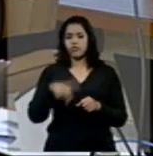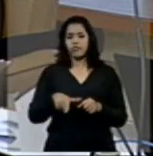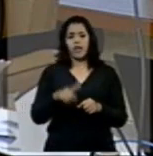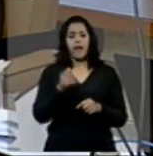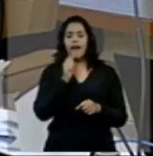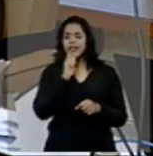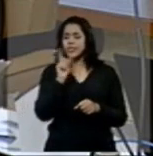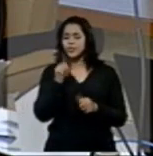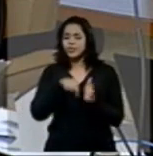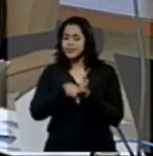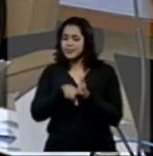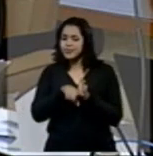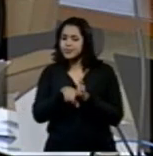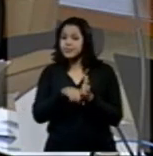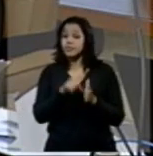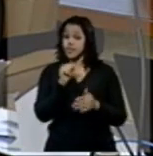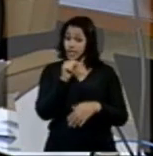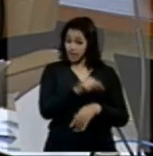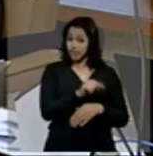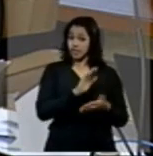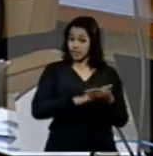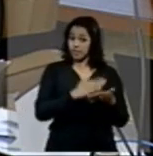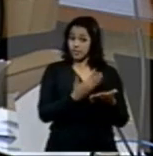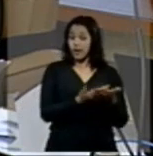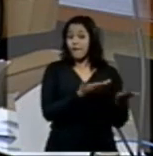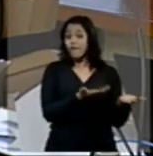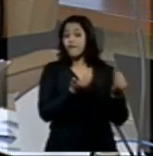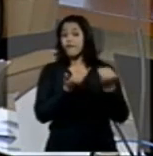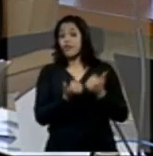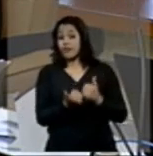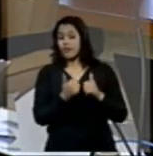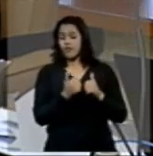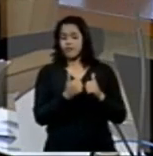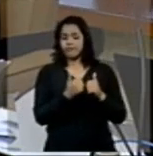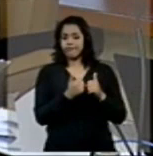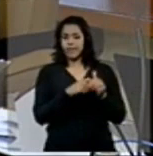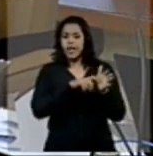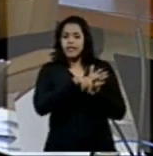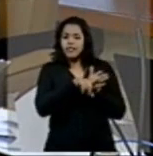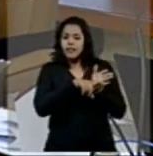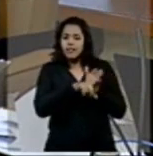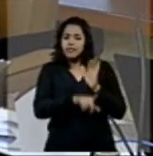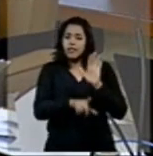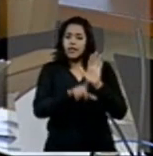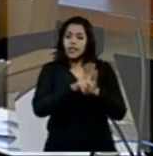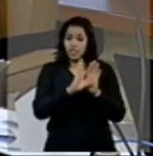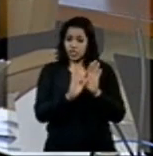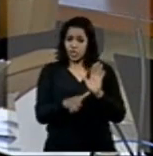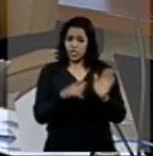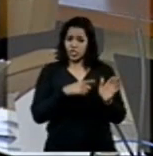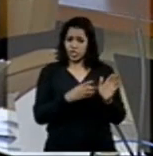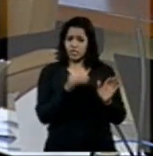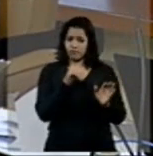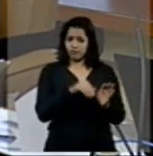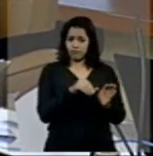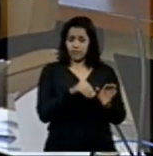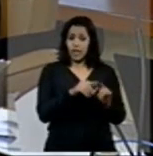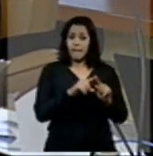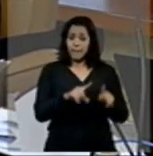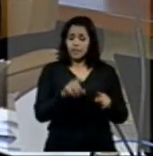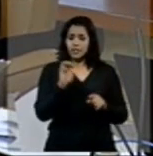em análise, essa interpretação adveio da análise da legislação existente. E, segundo o TST,